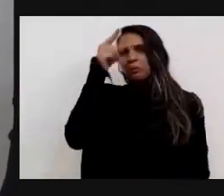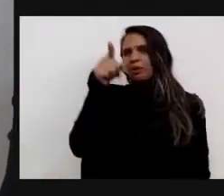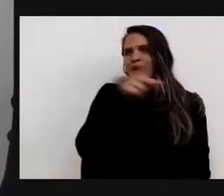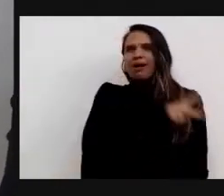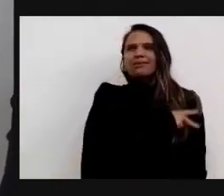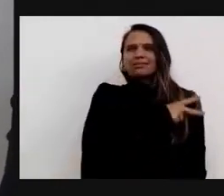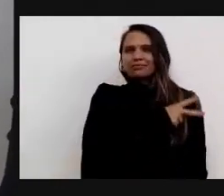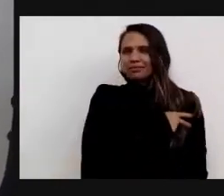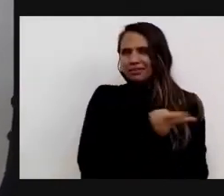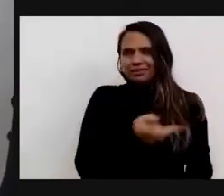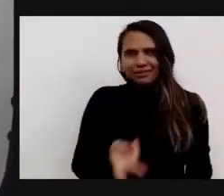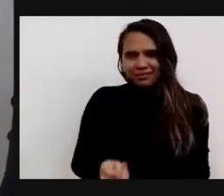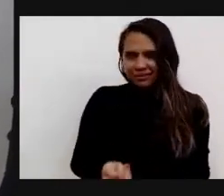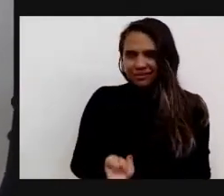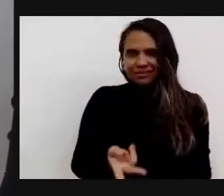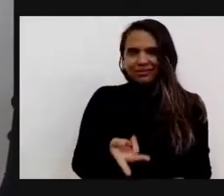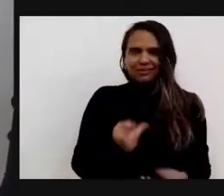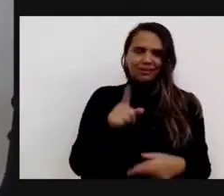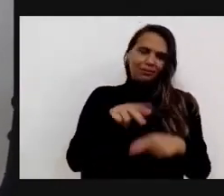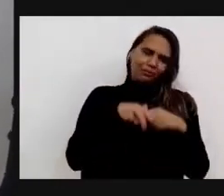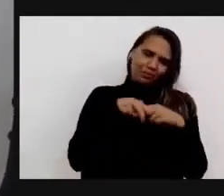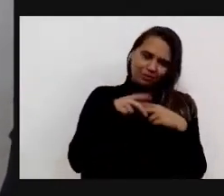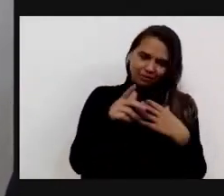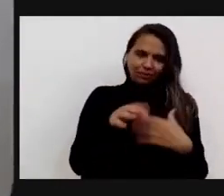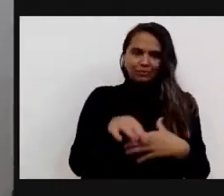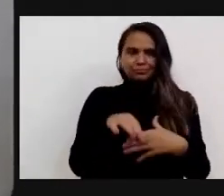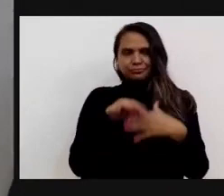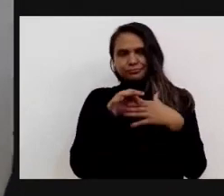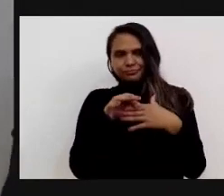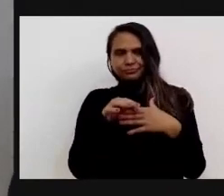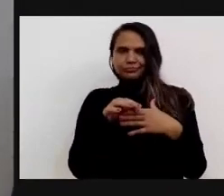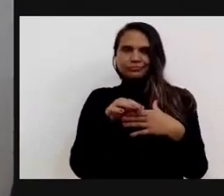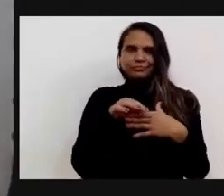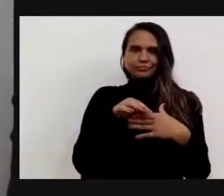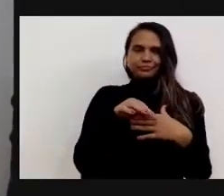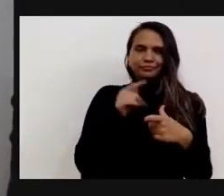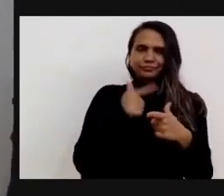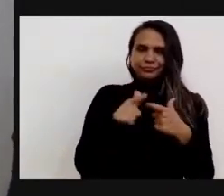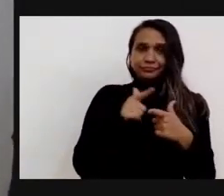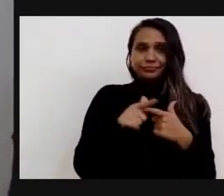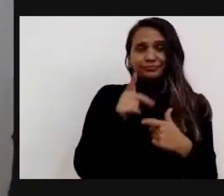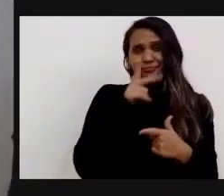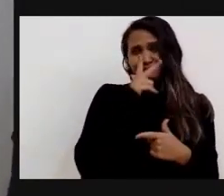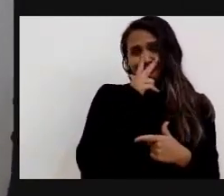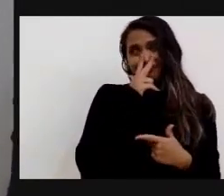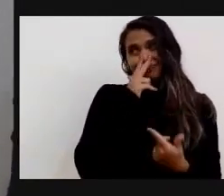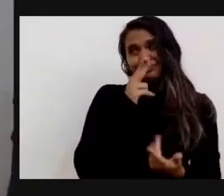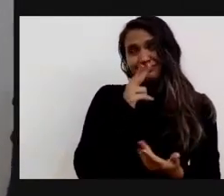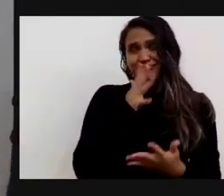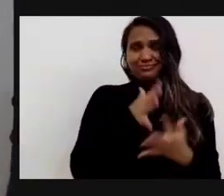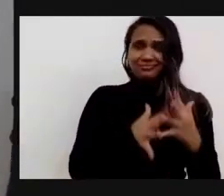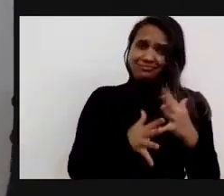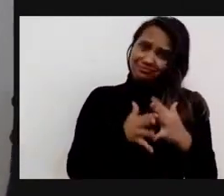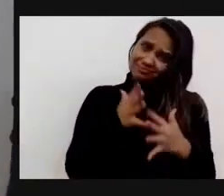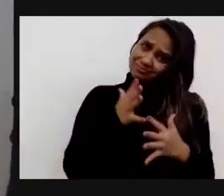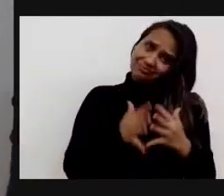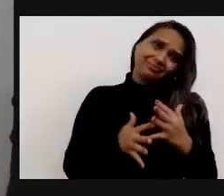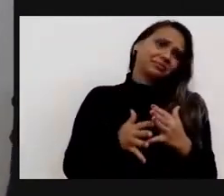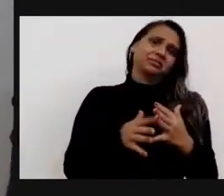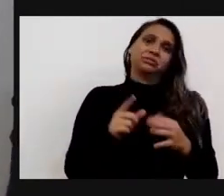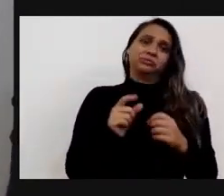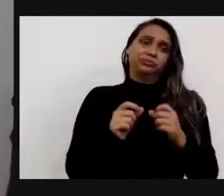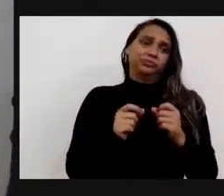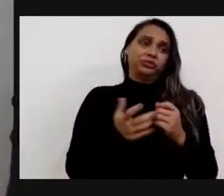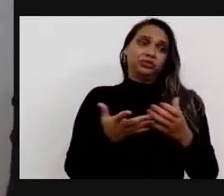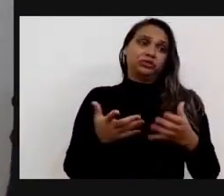da chefias é o dirigente máximo e tal eu acho que é pouco produtivo Tá o que que a gente vai gerar de